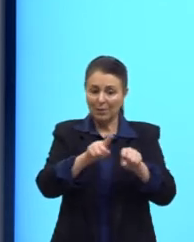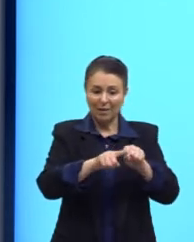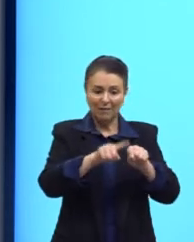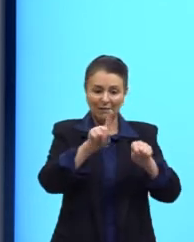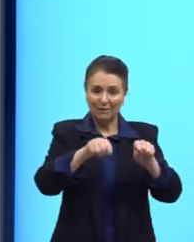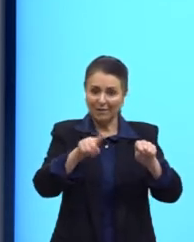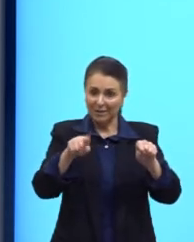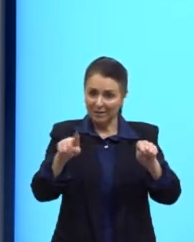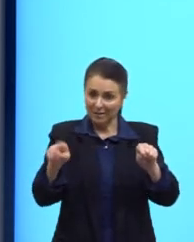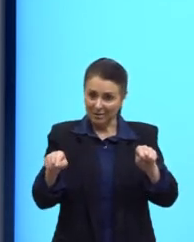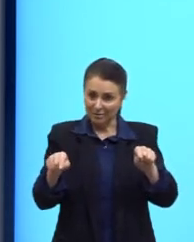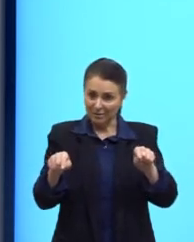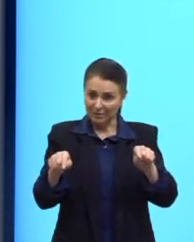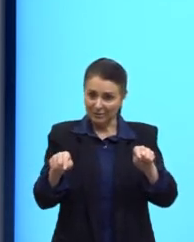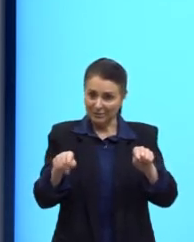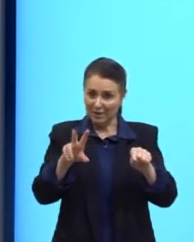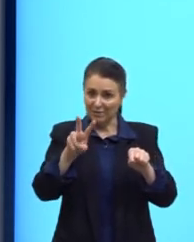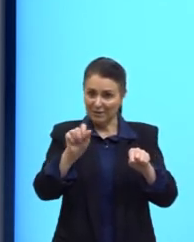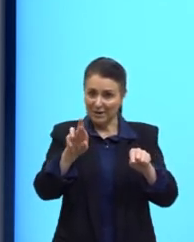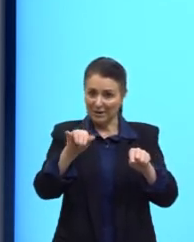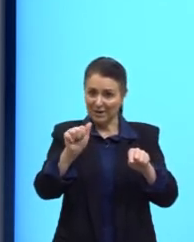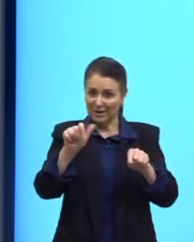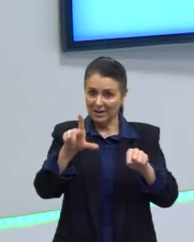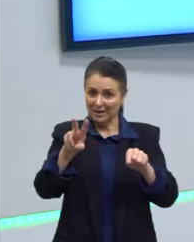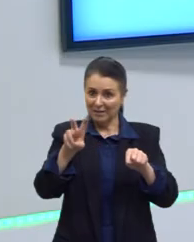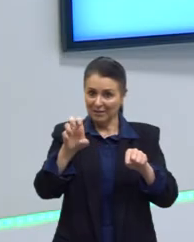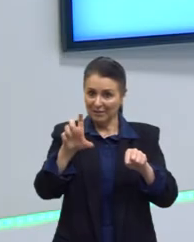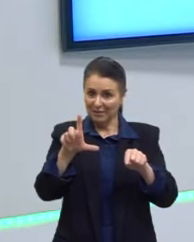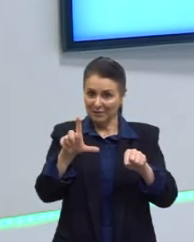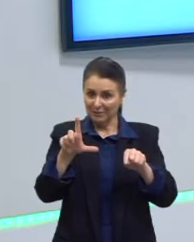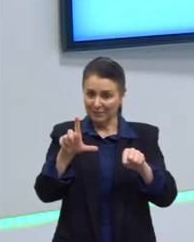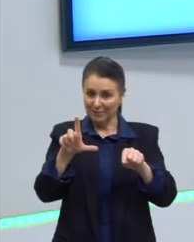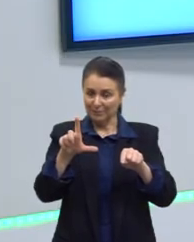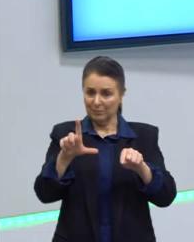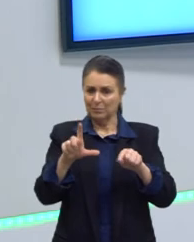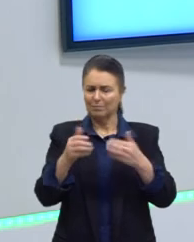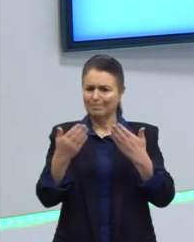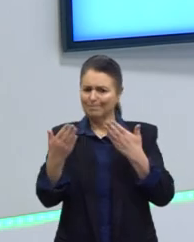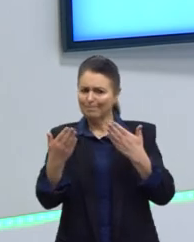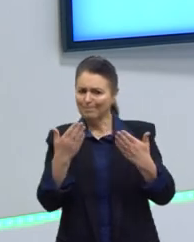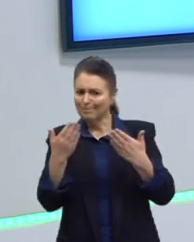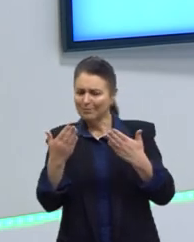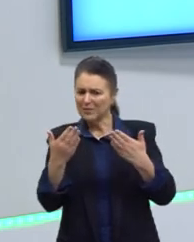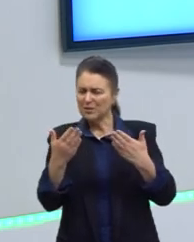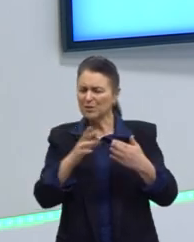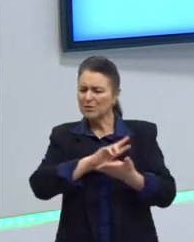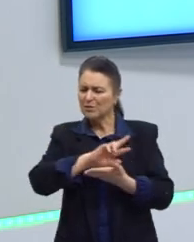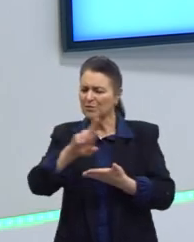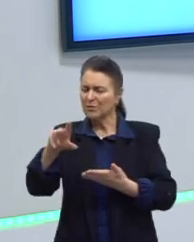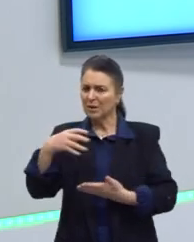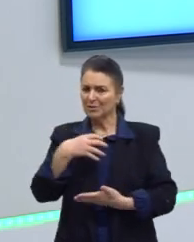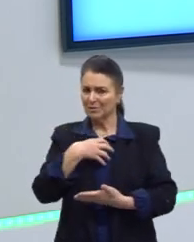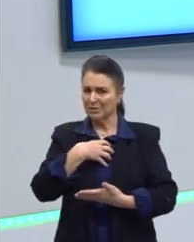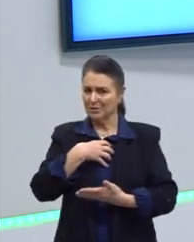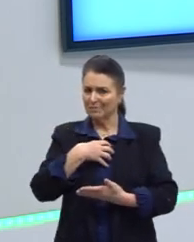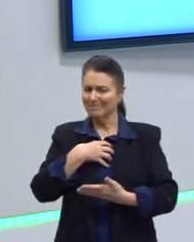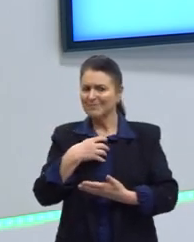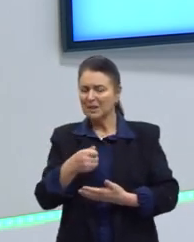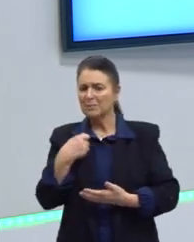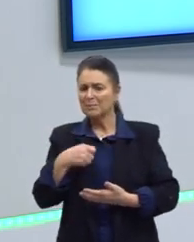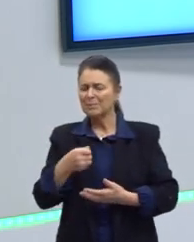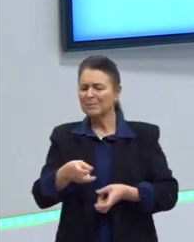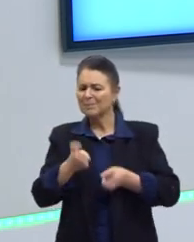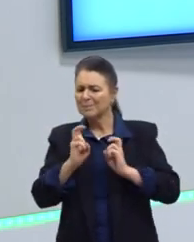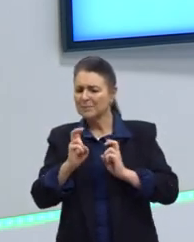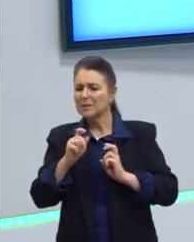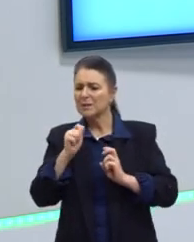de várias maneiras Então a gente vai dar uma analisada aqui ver se pode substituir por uma variável para que